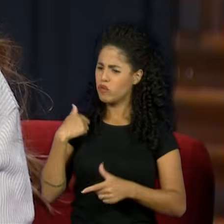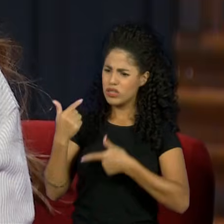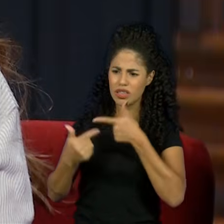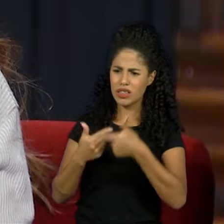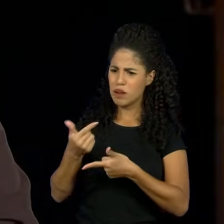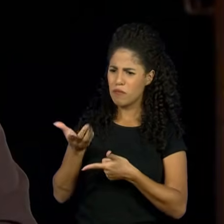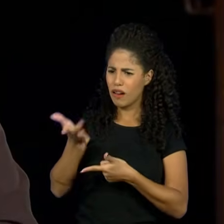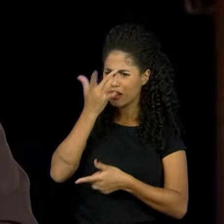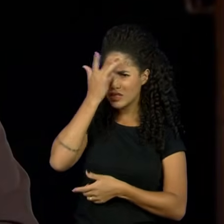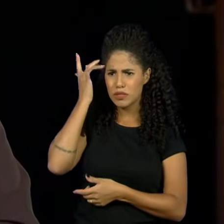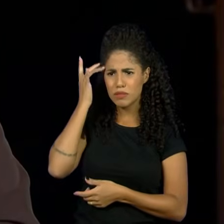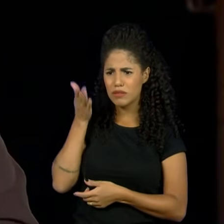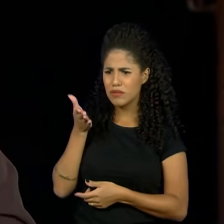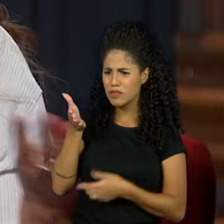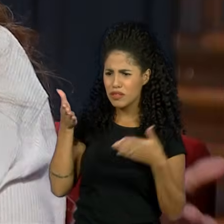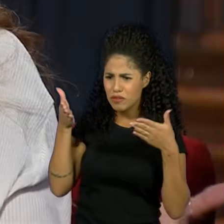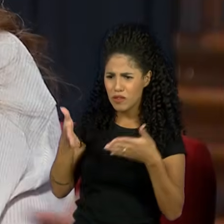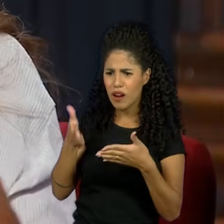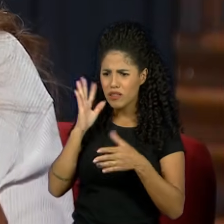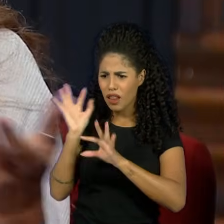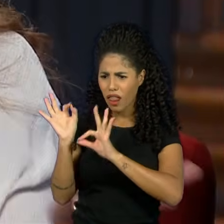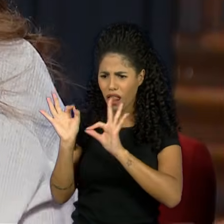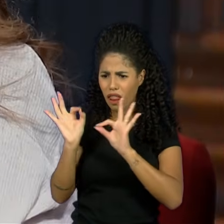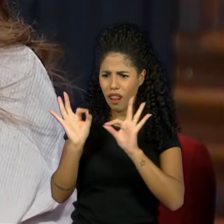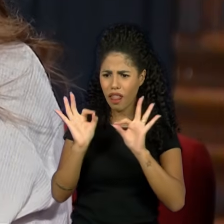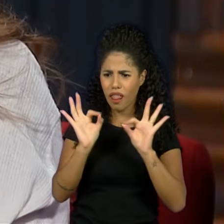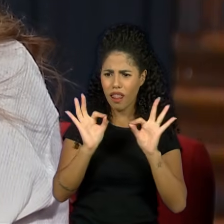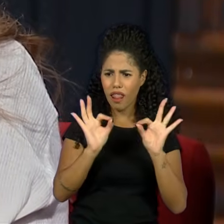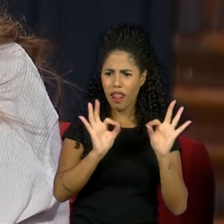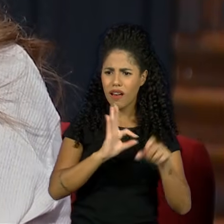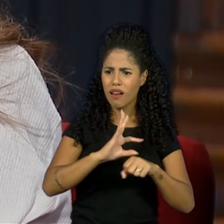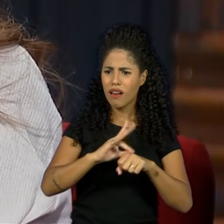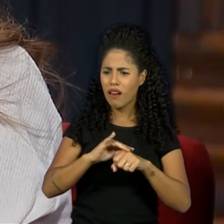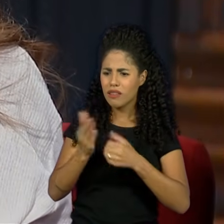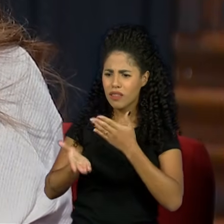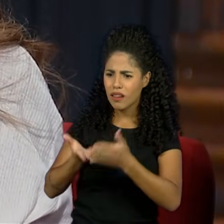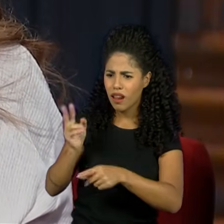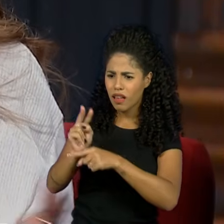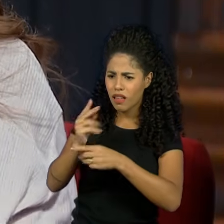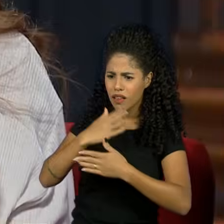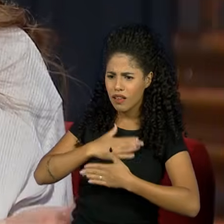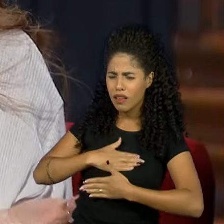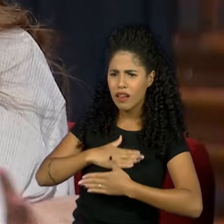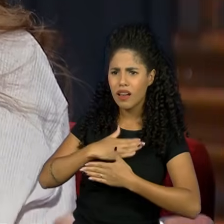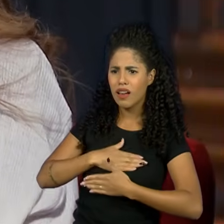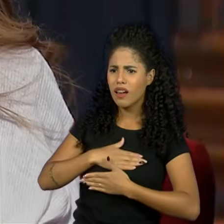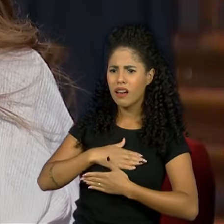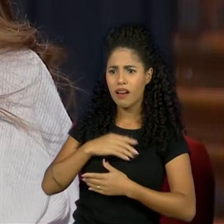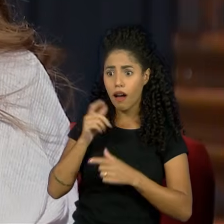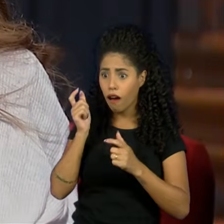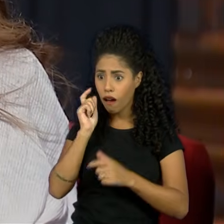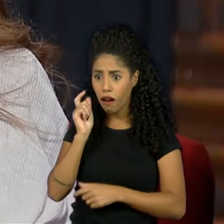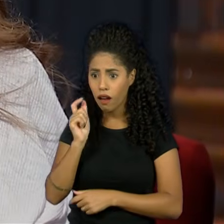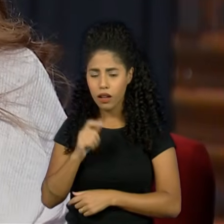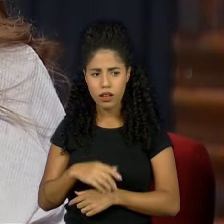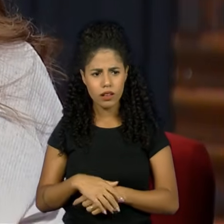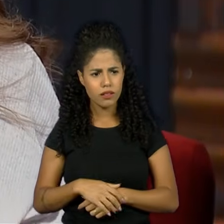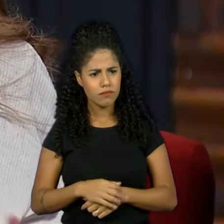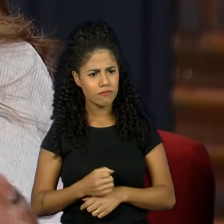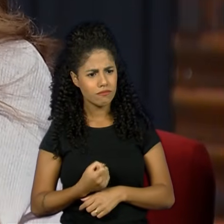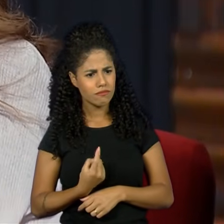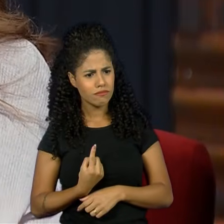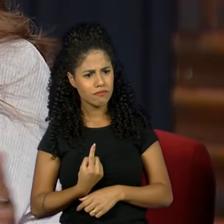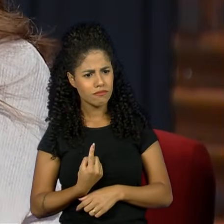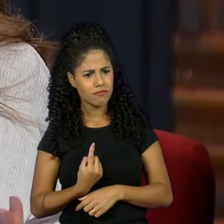com isso, você acompanhou sua mãe, ela ficou em cuidados paliativos, inclusive. Eu tô chocada que você tá desse jeito, né?